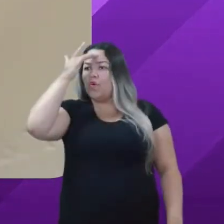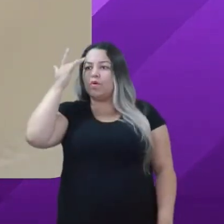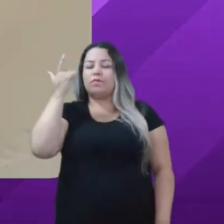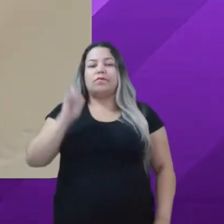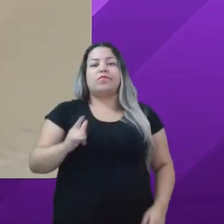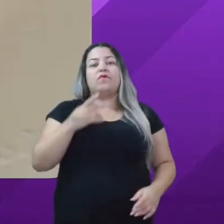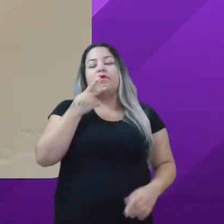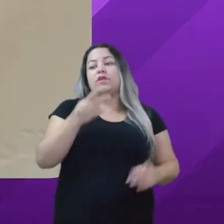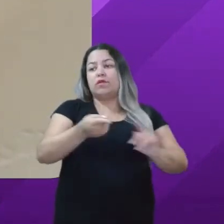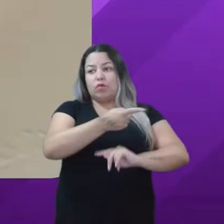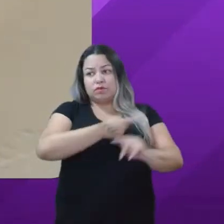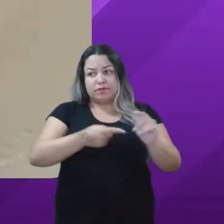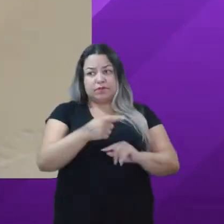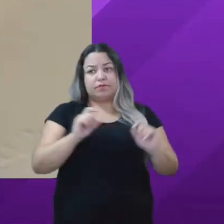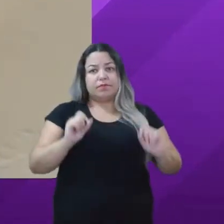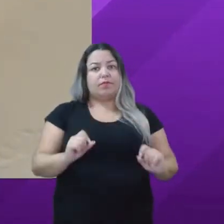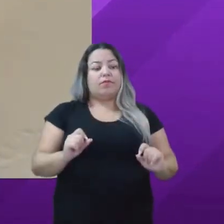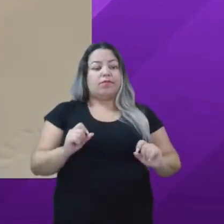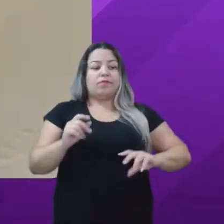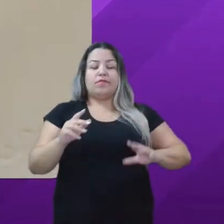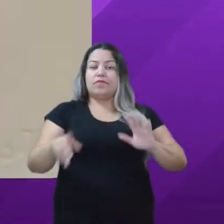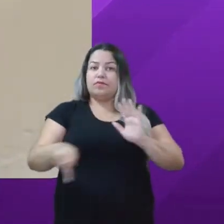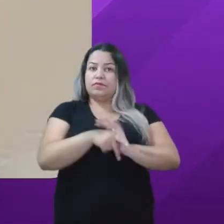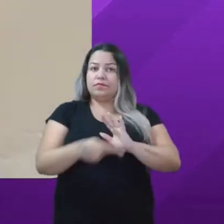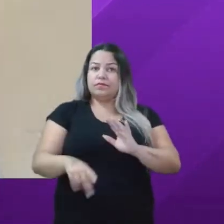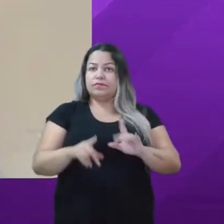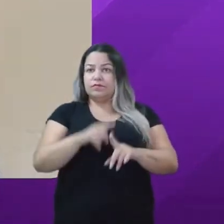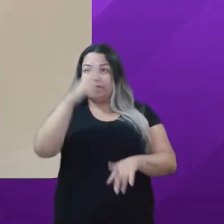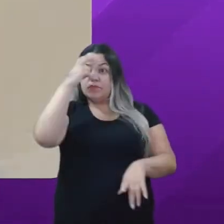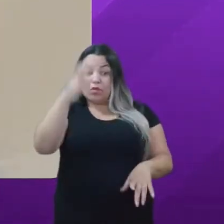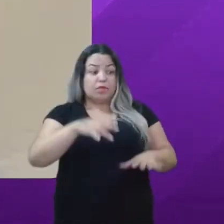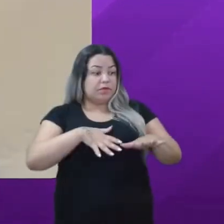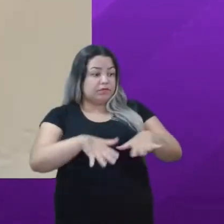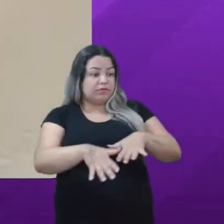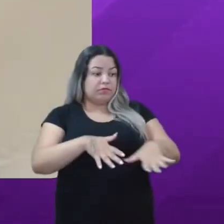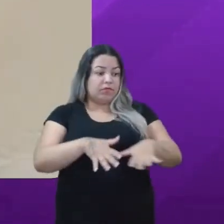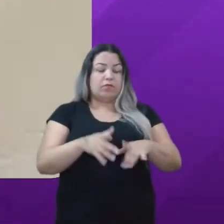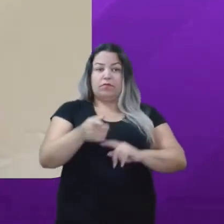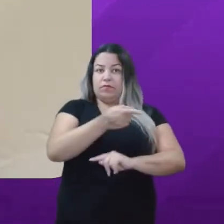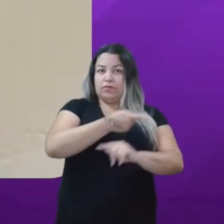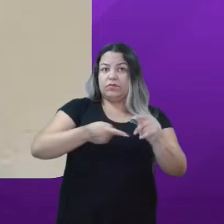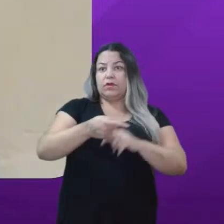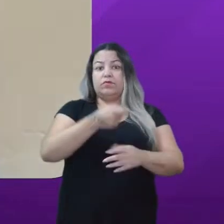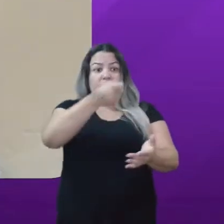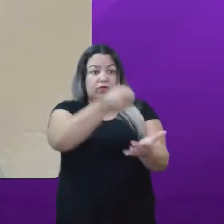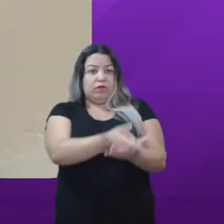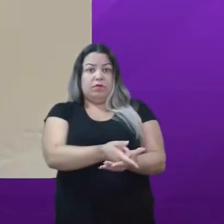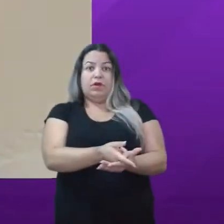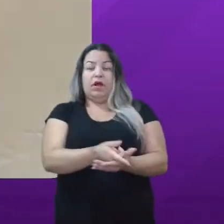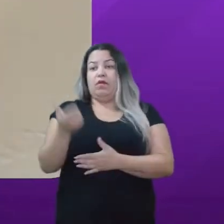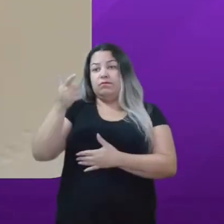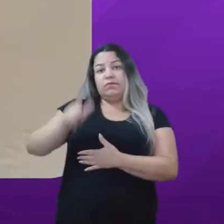como eu falo de economia criativa, a produção cultural tem a ver com compras, com o movimento da economia. Então eu vou comprar do fulano